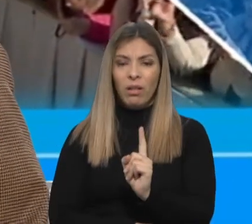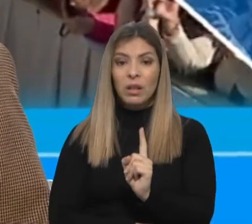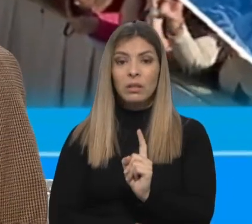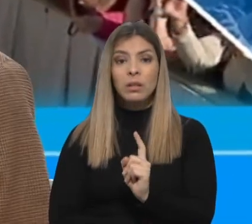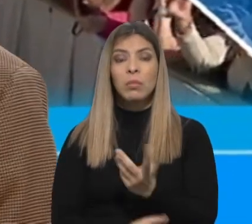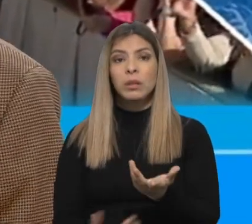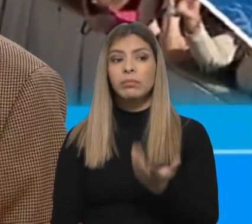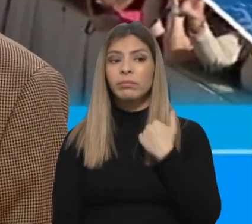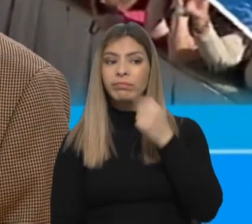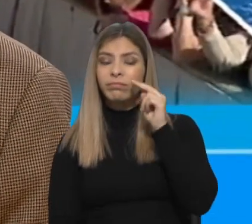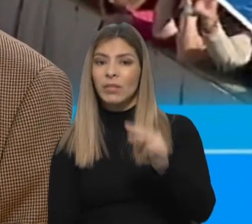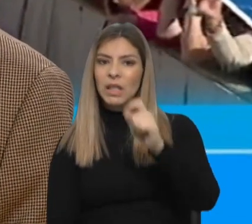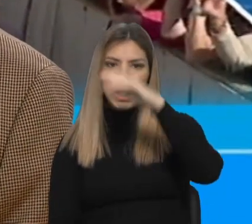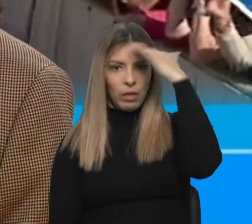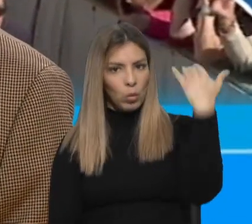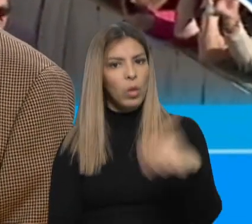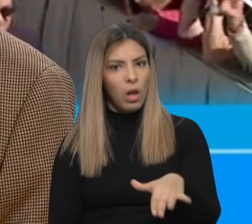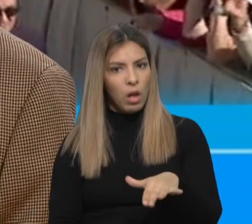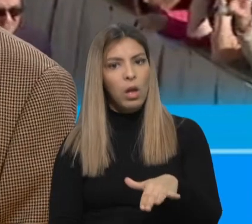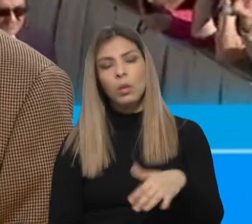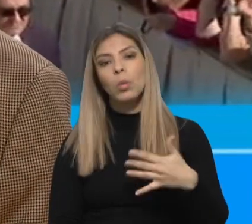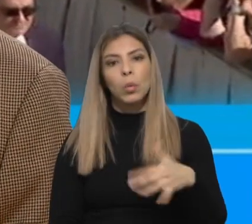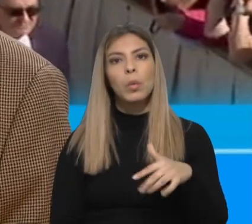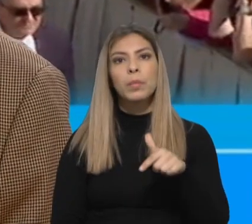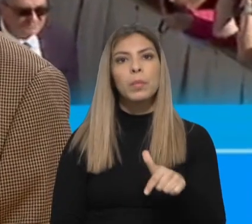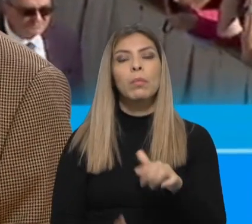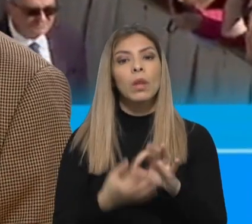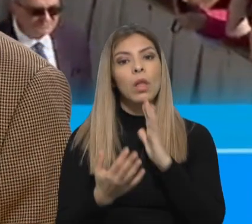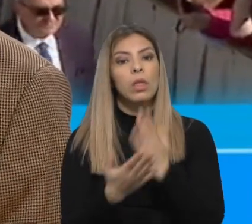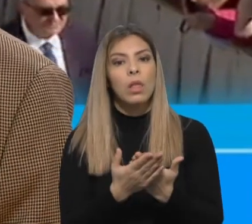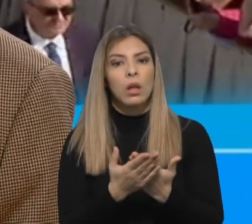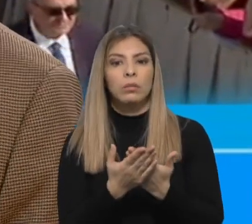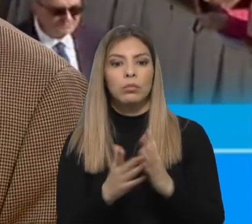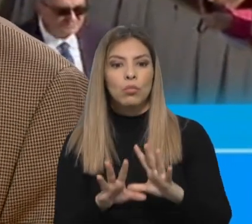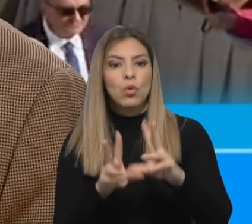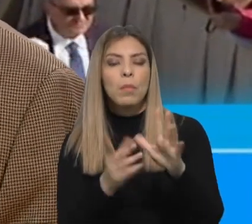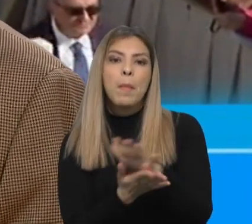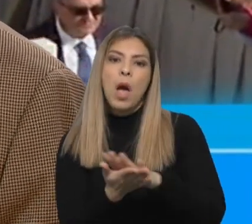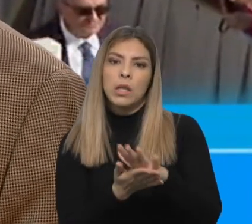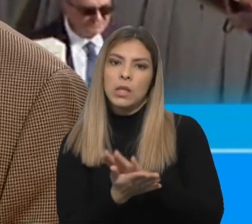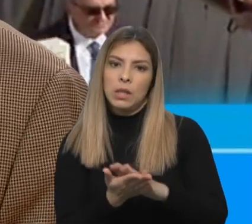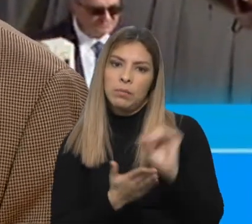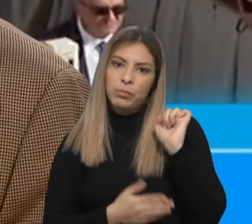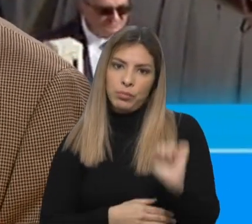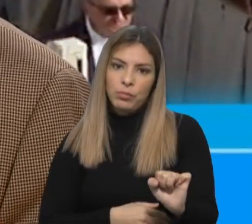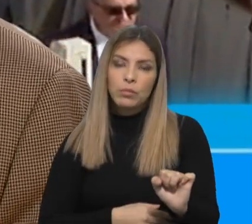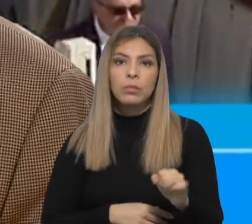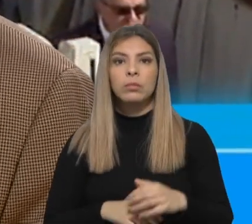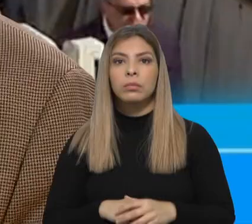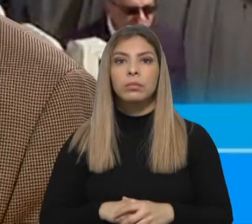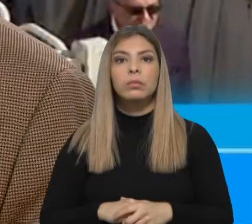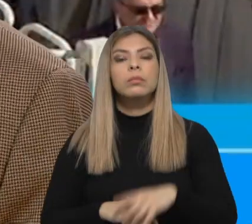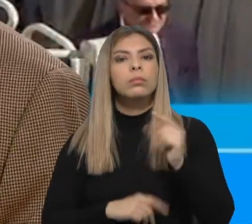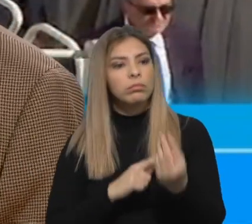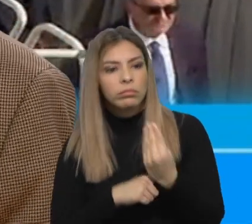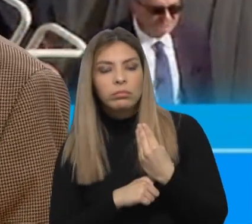assistimos a uma dificuldade crescente dos políticos em conseguirem construir numa base comum. O que é pena, e há honrosas exceções. Eu